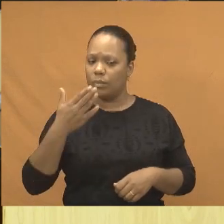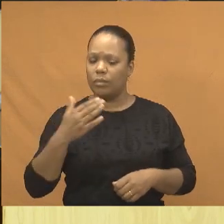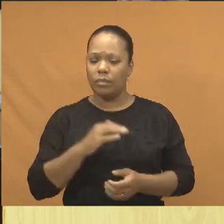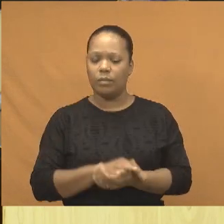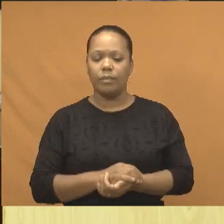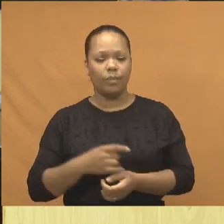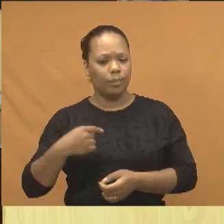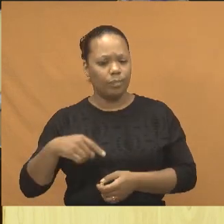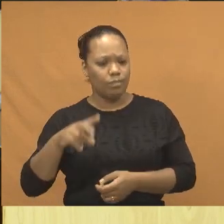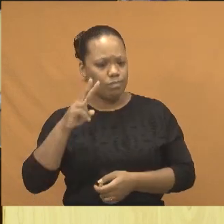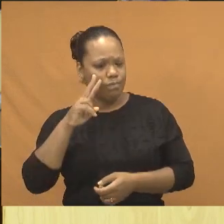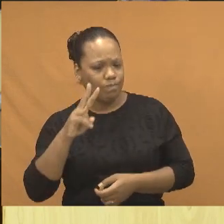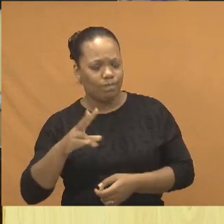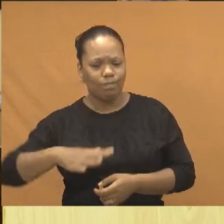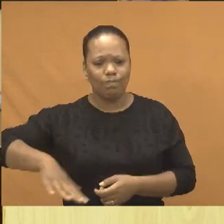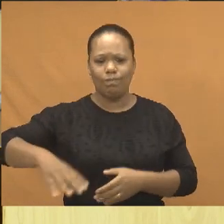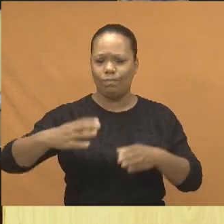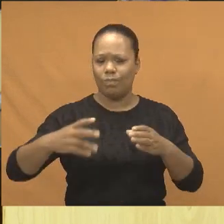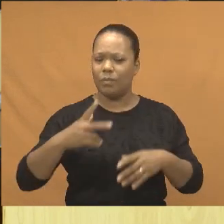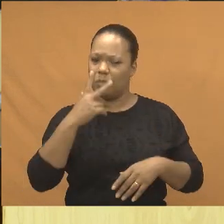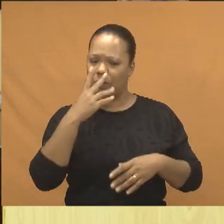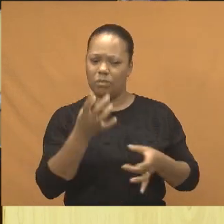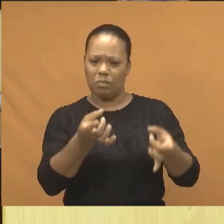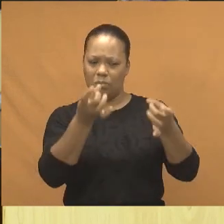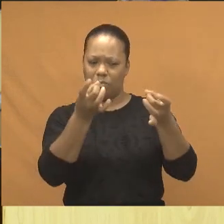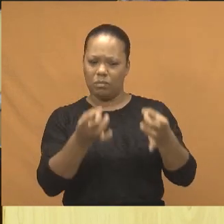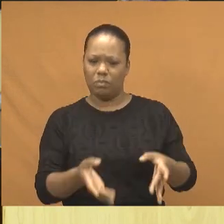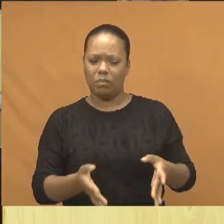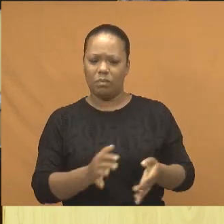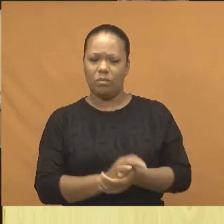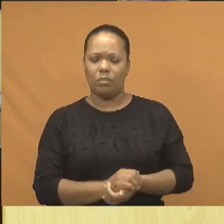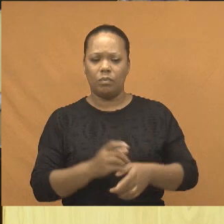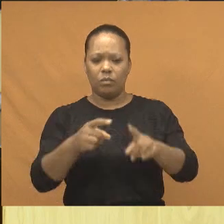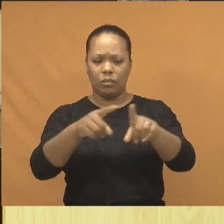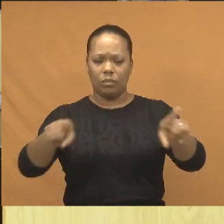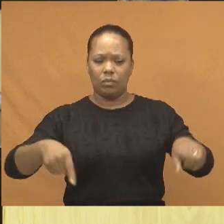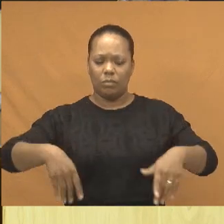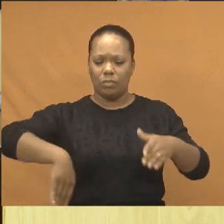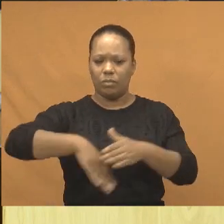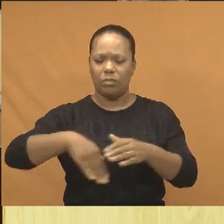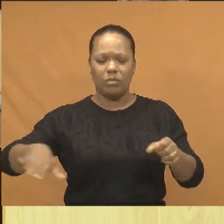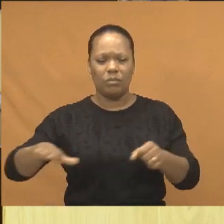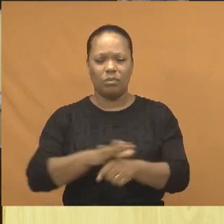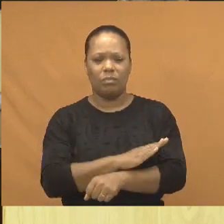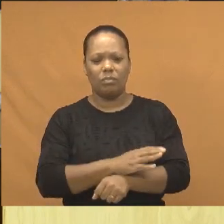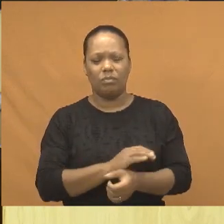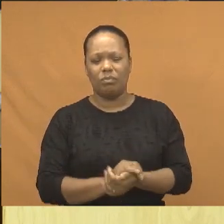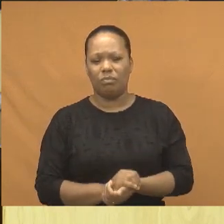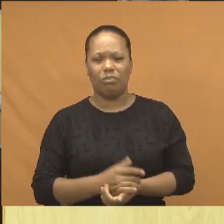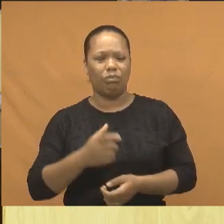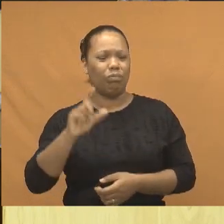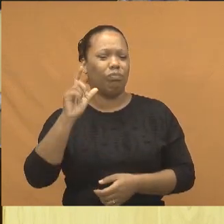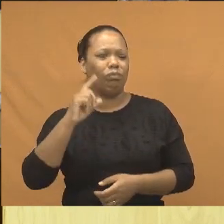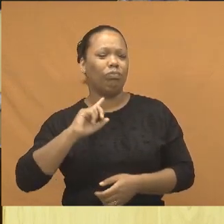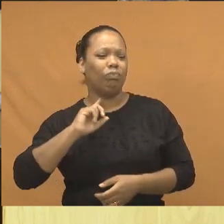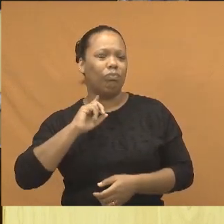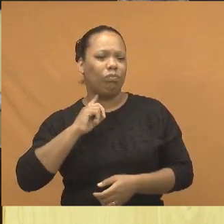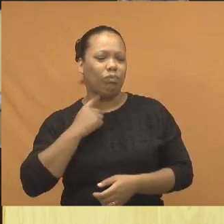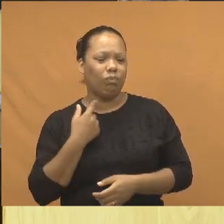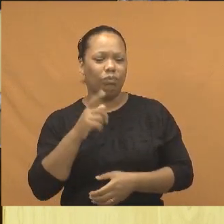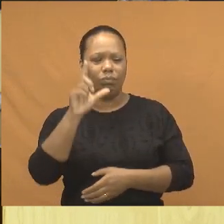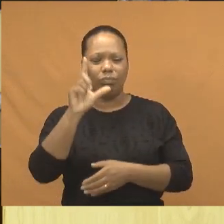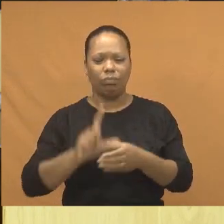a única área de lazer do referido residencial, com um campo de futebol cheio de matos, lixos e com grande